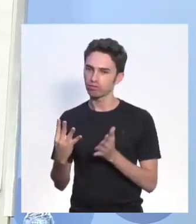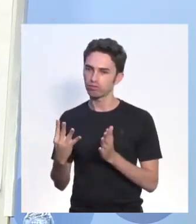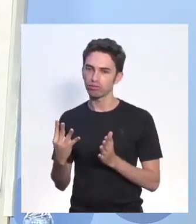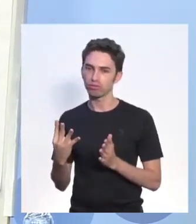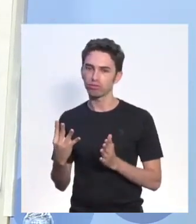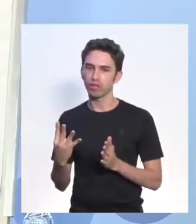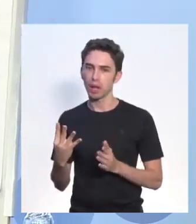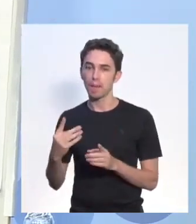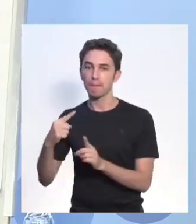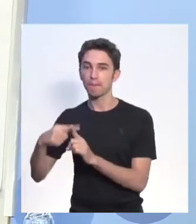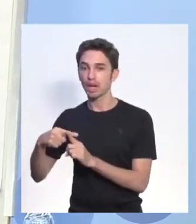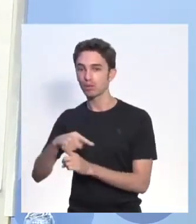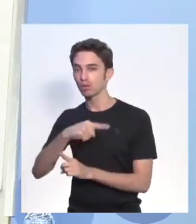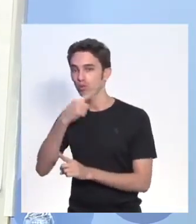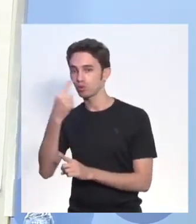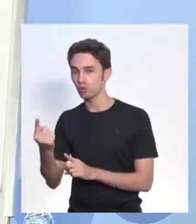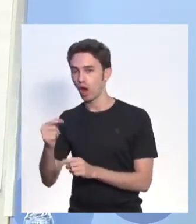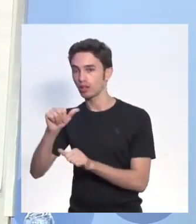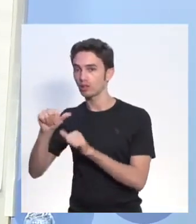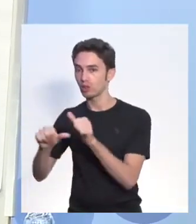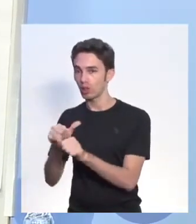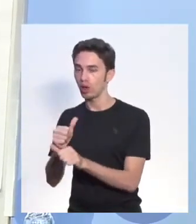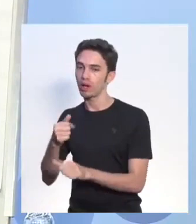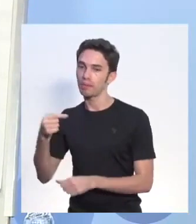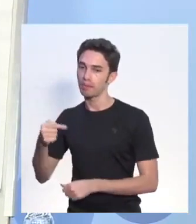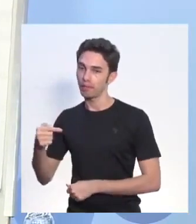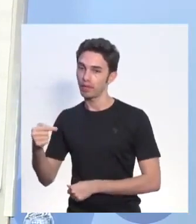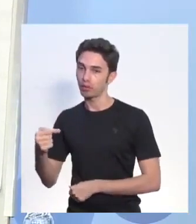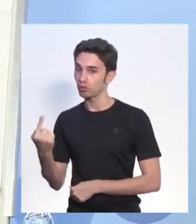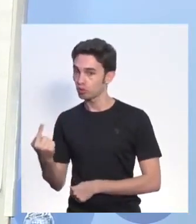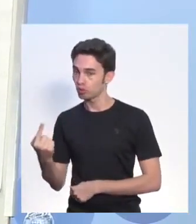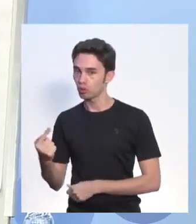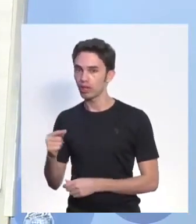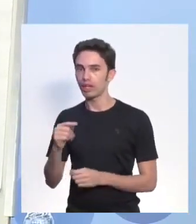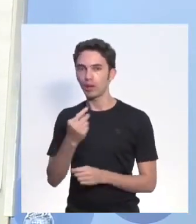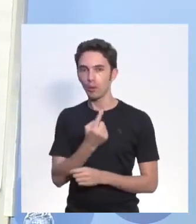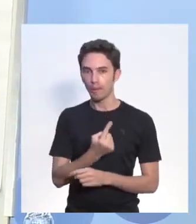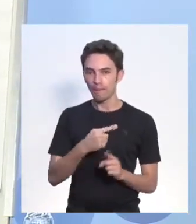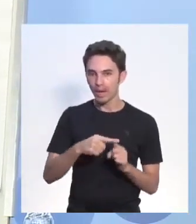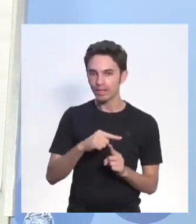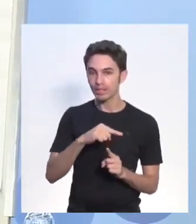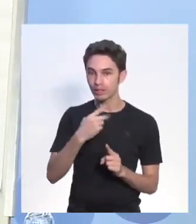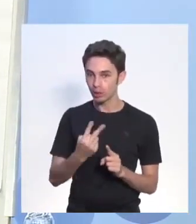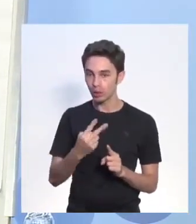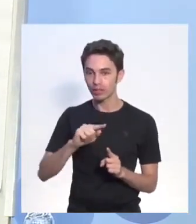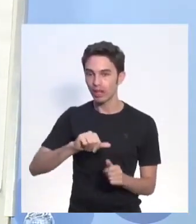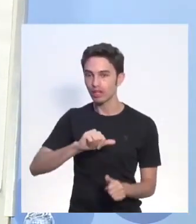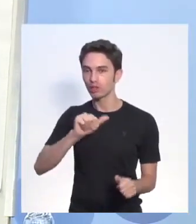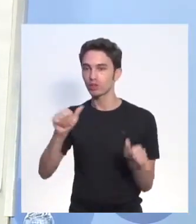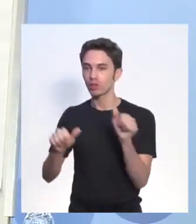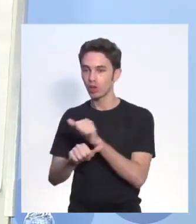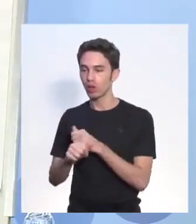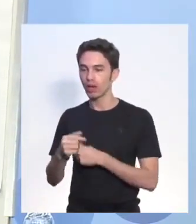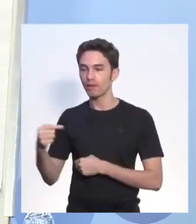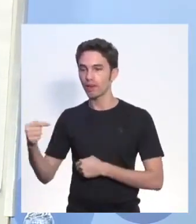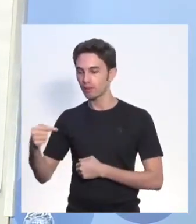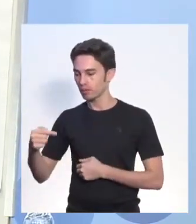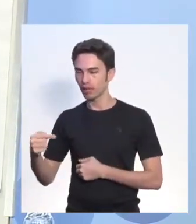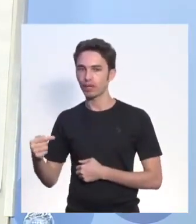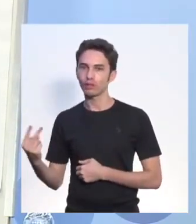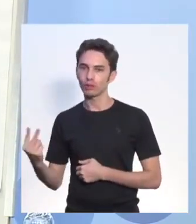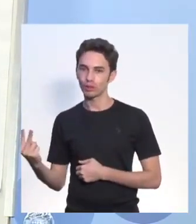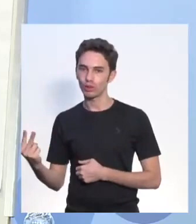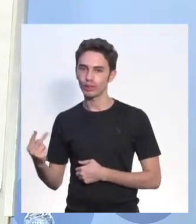lá. O mais 1 vai como menos 1 e o mais 2 vai como menos 2. Operação inversa, lembra? X